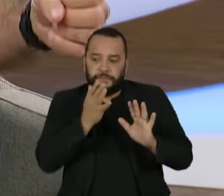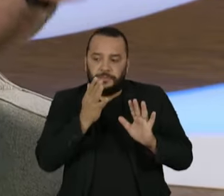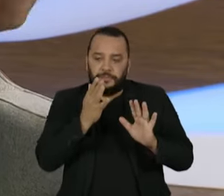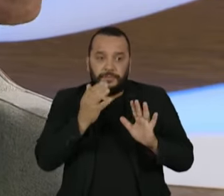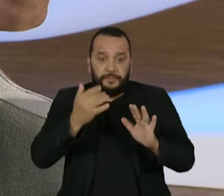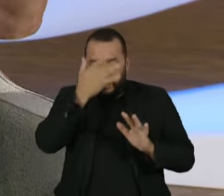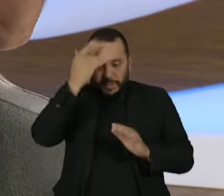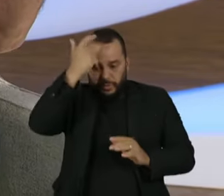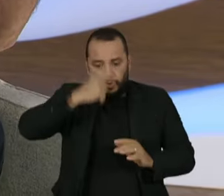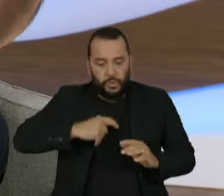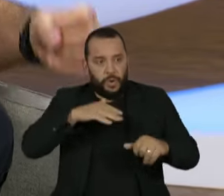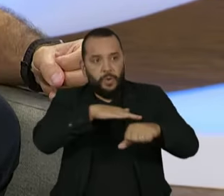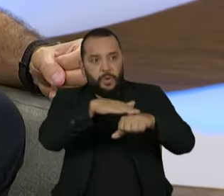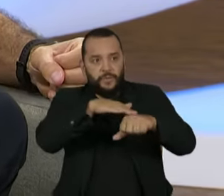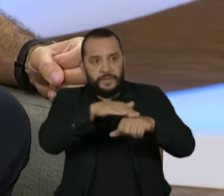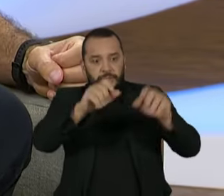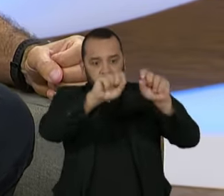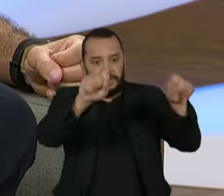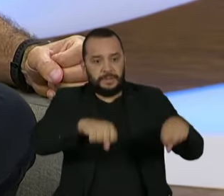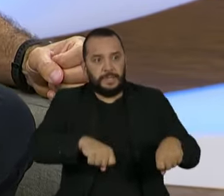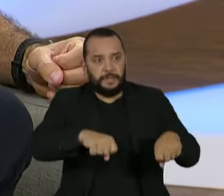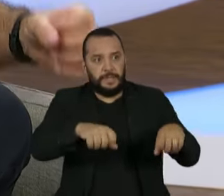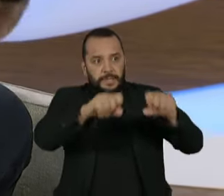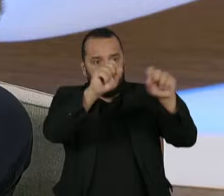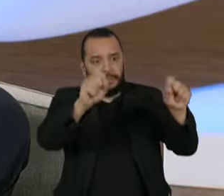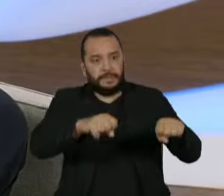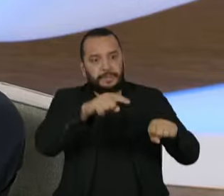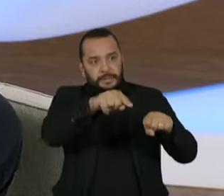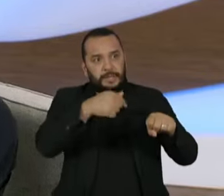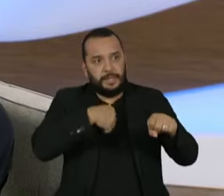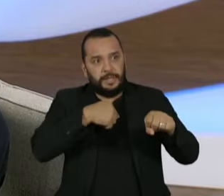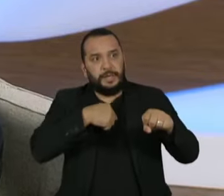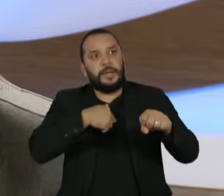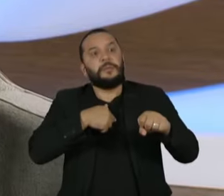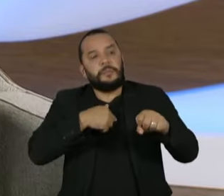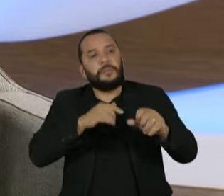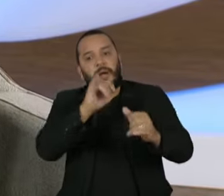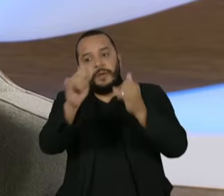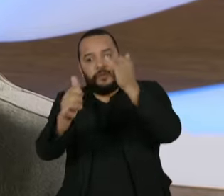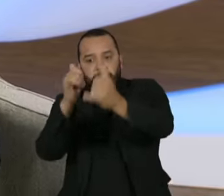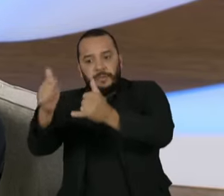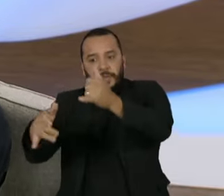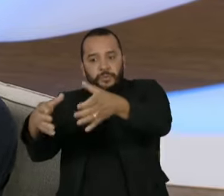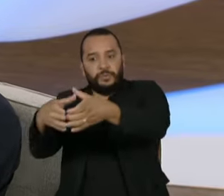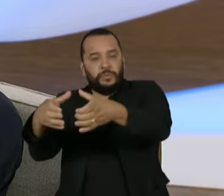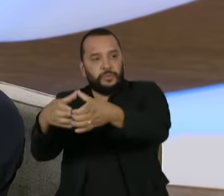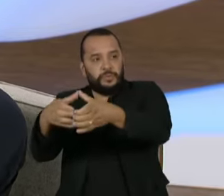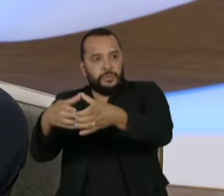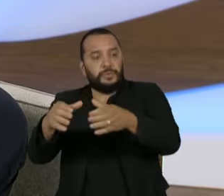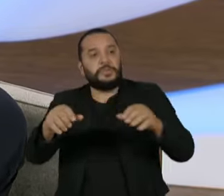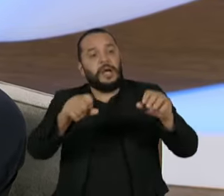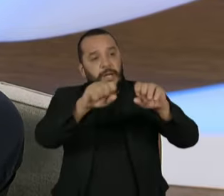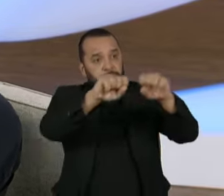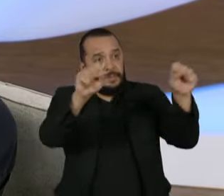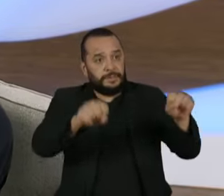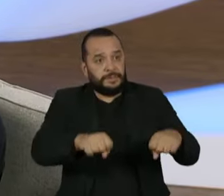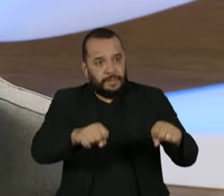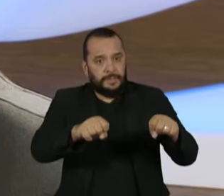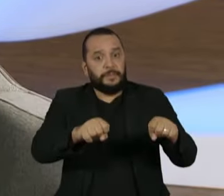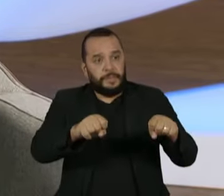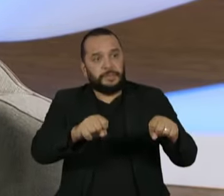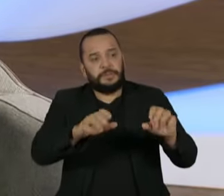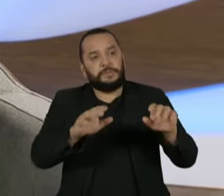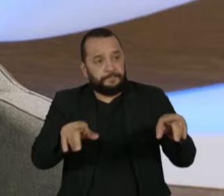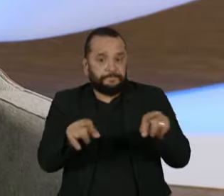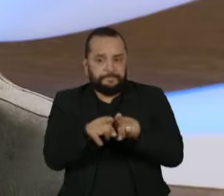sistemas habilitando grupos indivíduos conversandos em grupo conversando em grupos mediados por